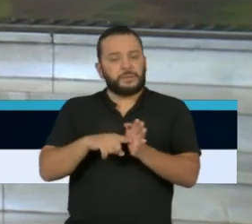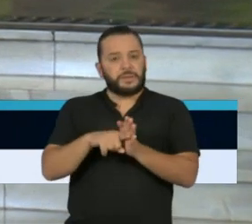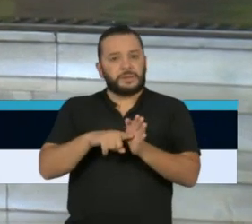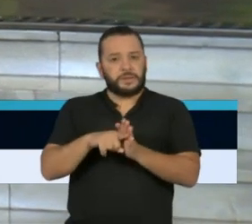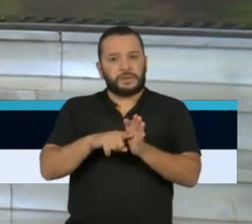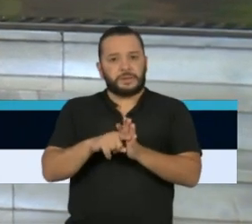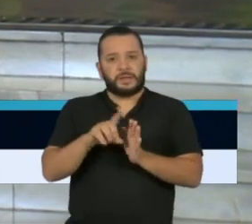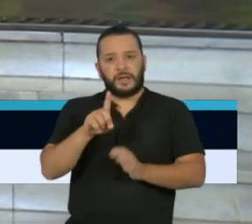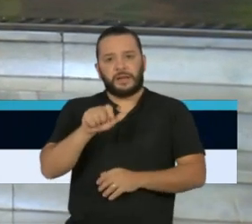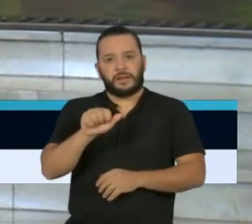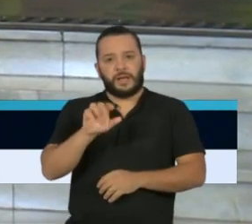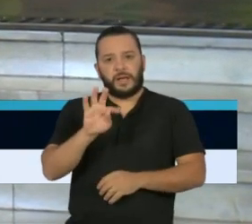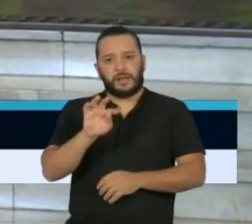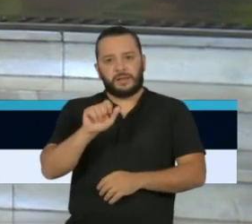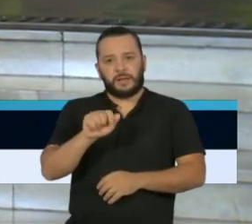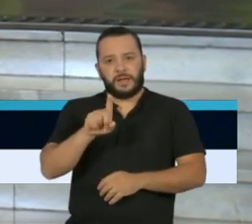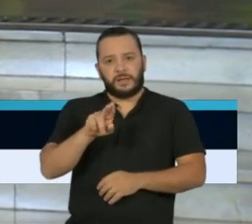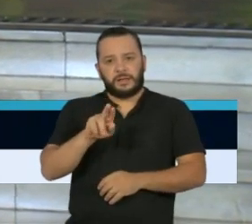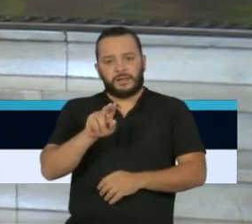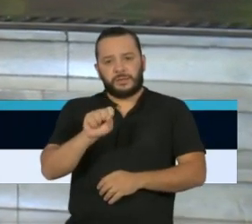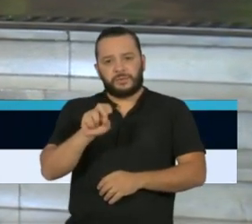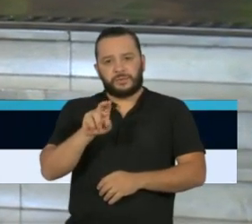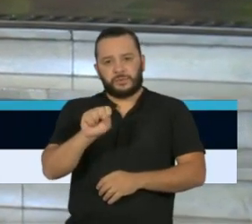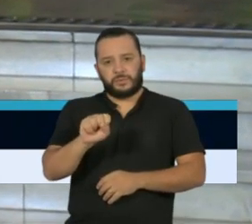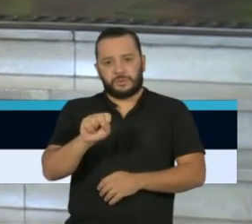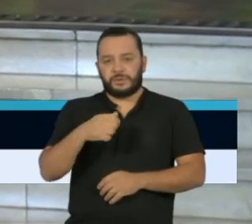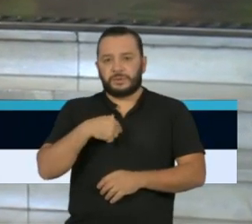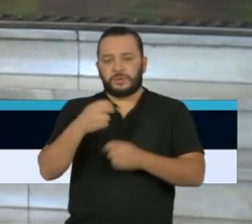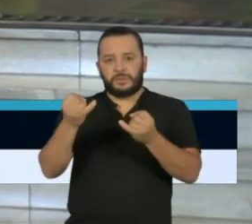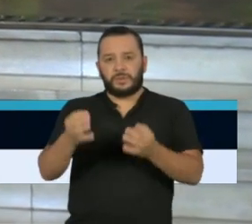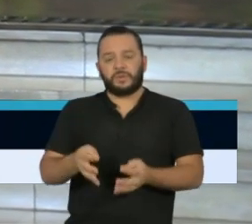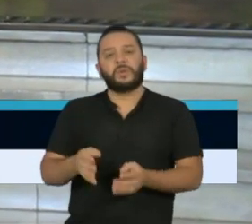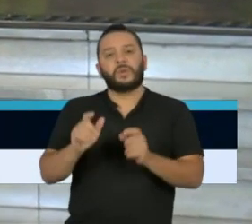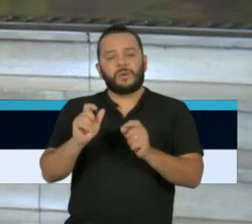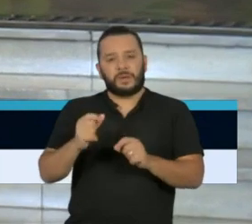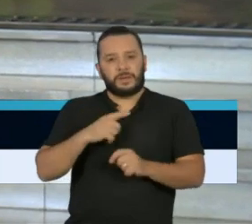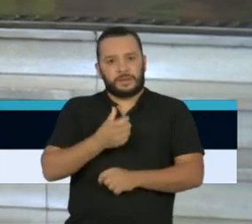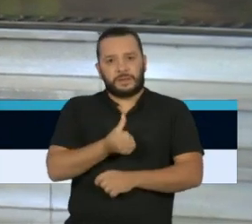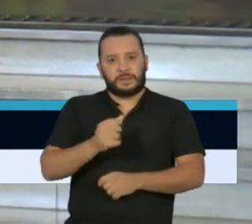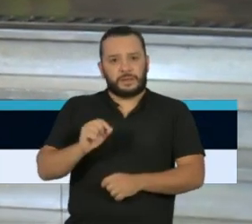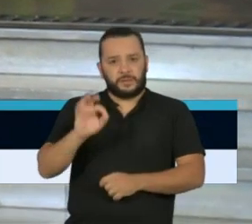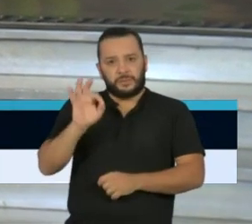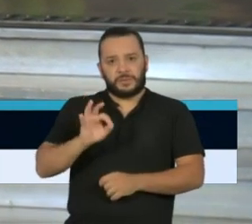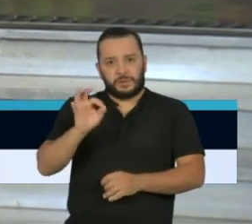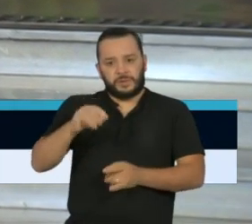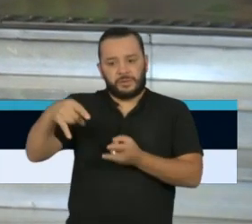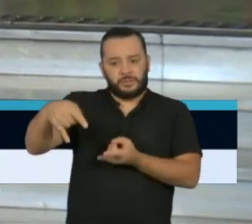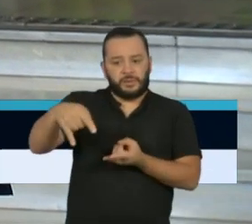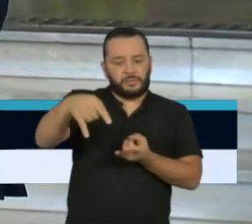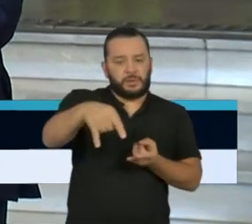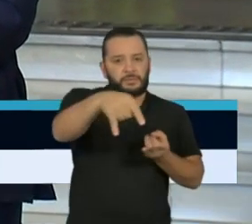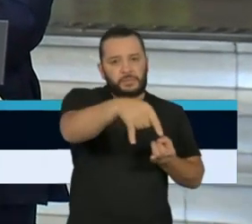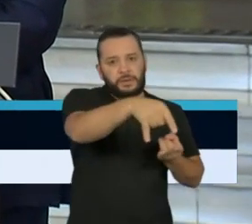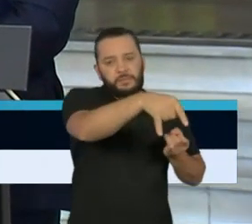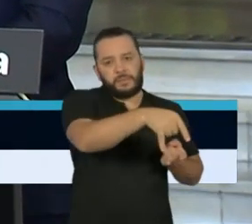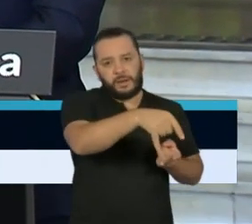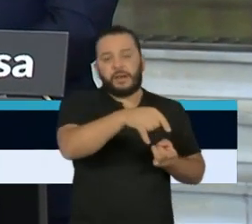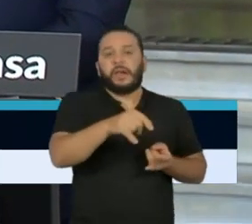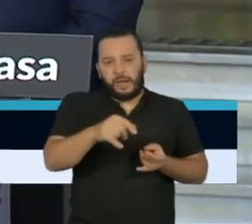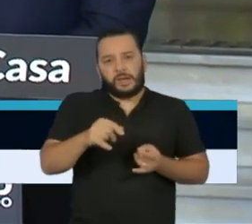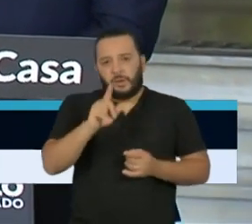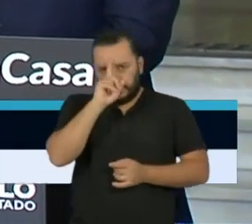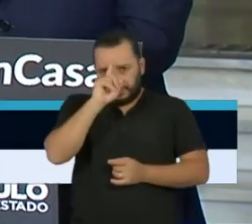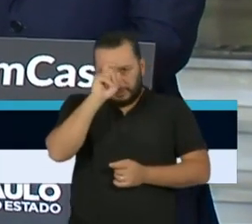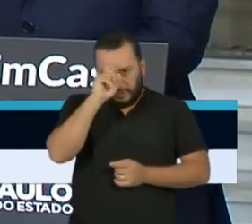de fevereiro, apontou que 60% dos leitos na capital estão localizados ou no centro ou em